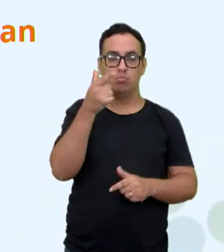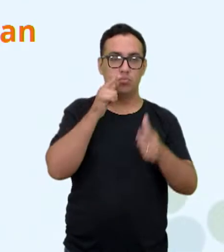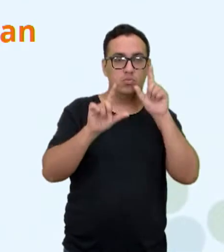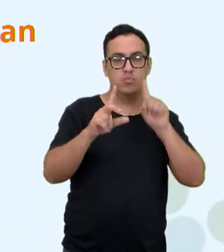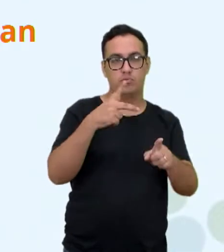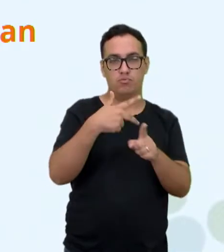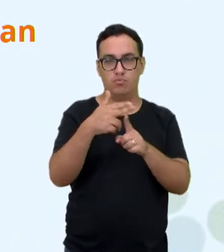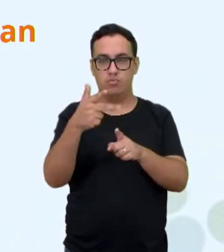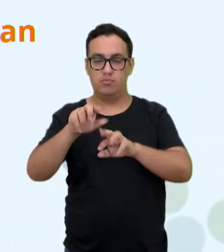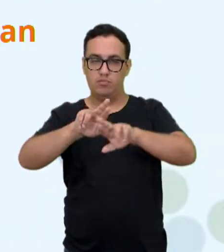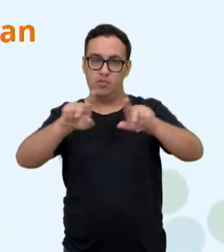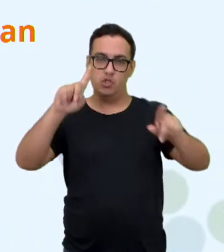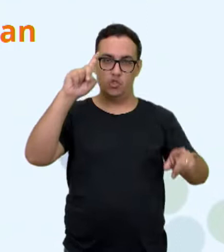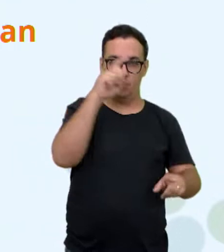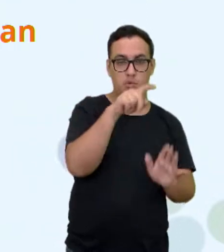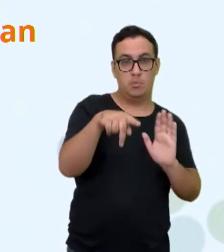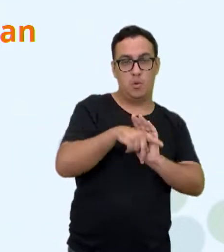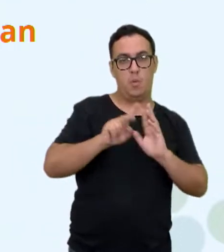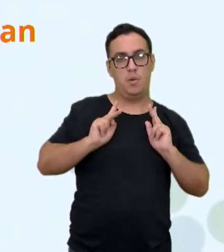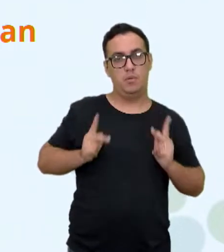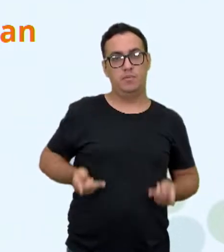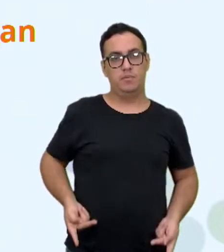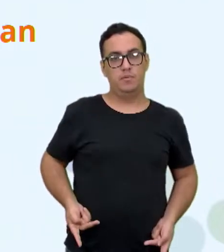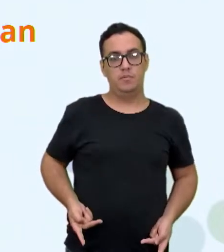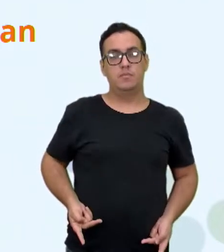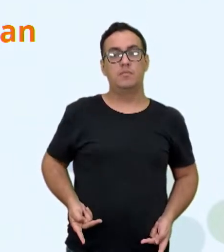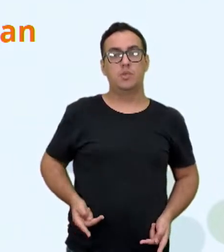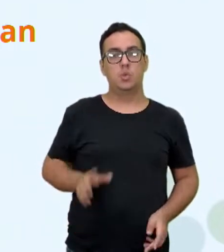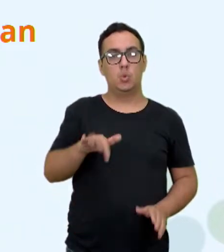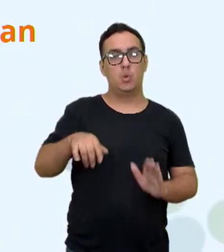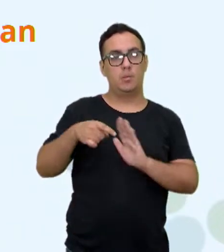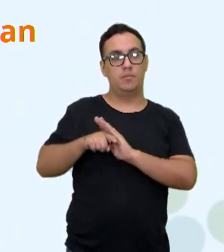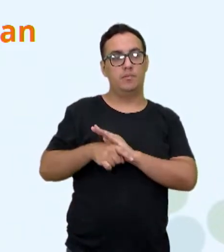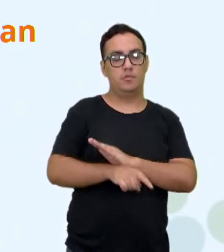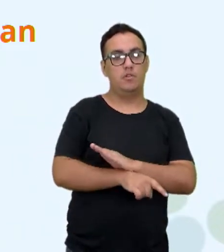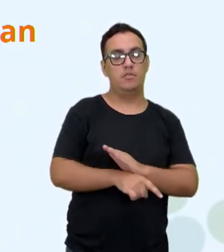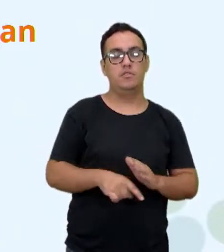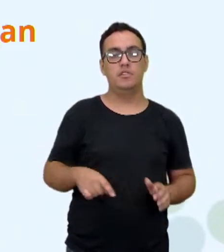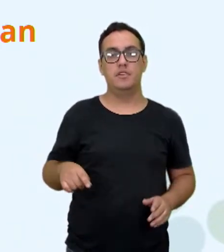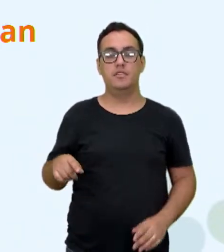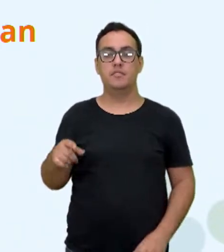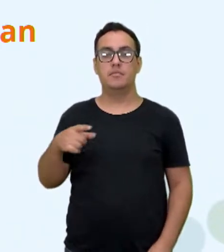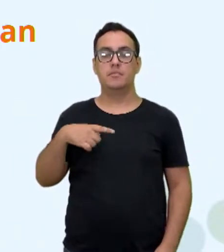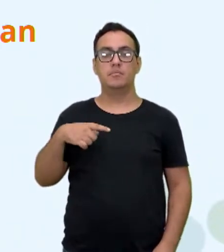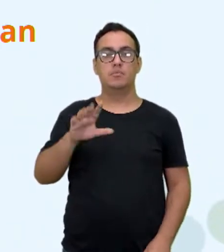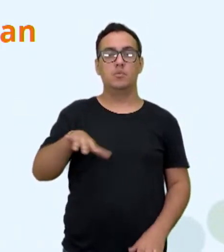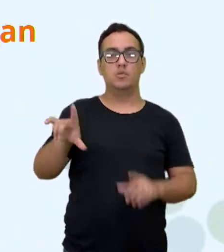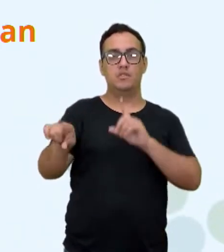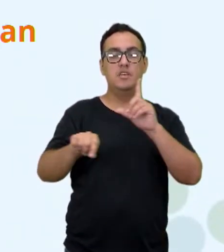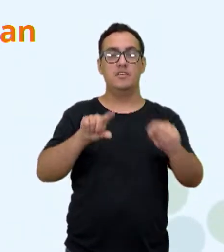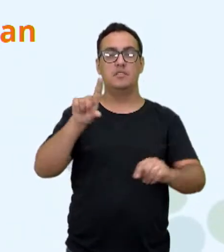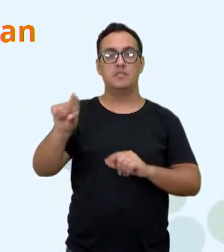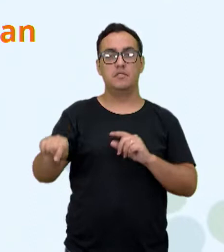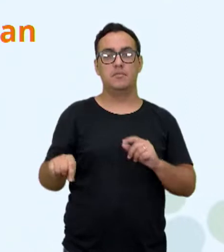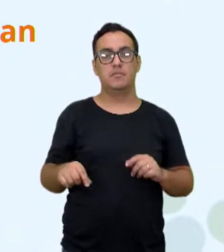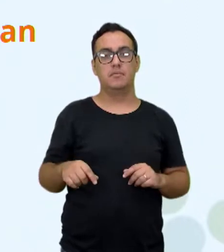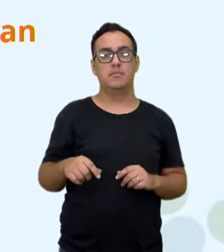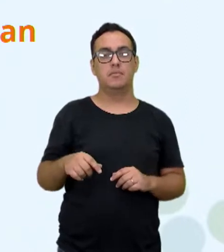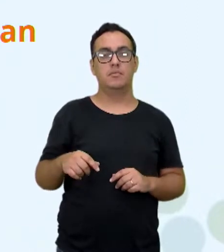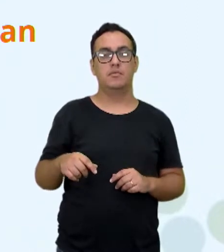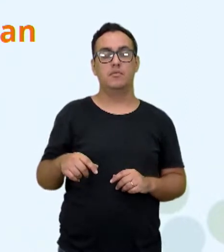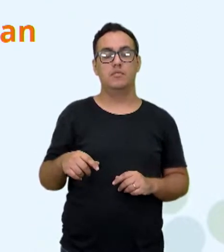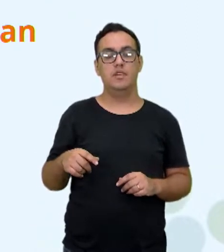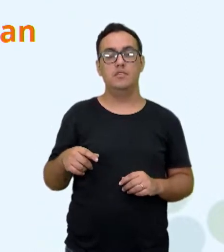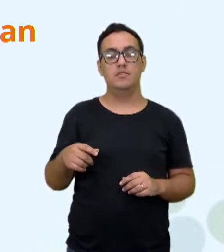Desafios de Humanas. Esse aprofundamento que vocês escolheram aí, cada um escolheu aí na escola de vocês, para cursar durante